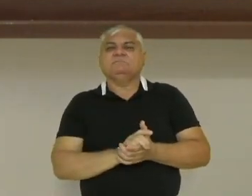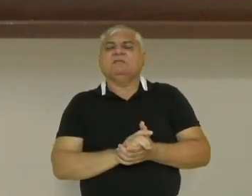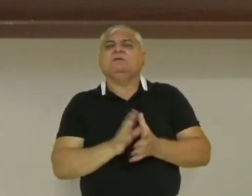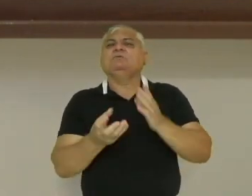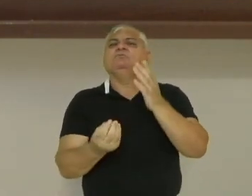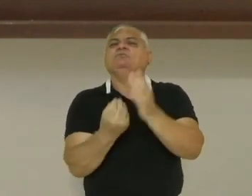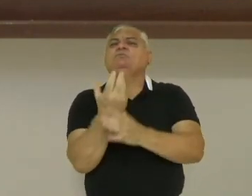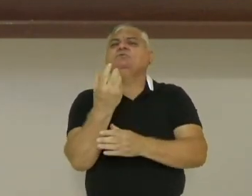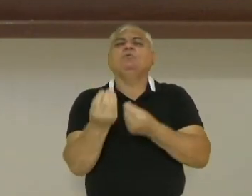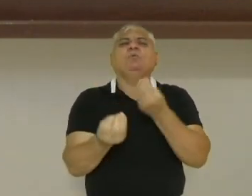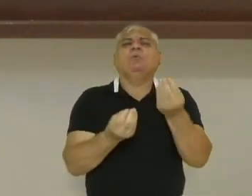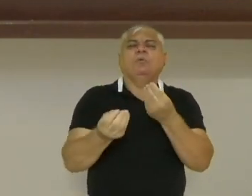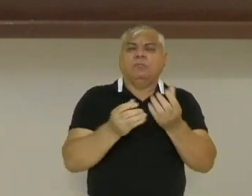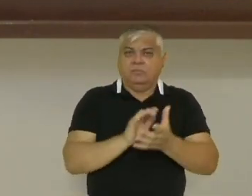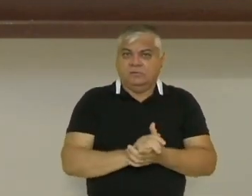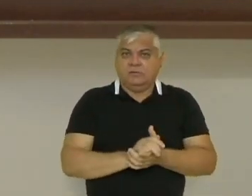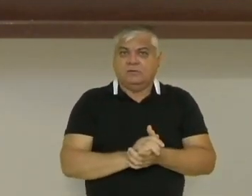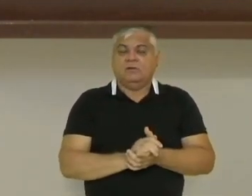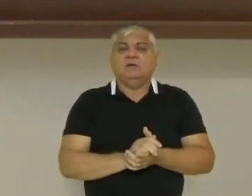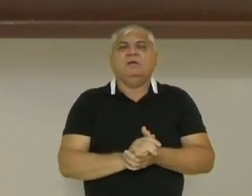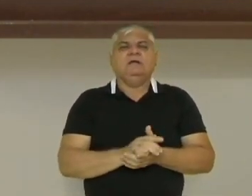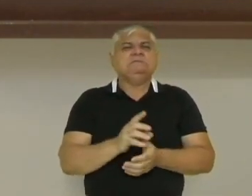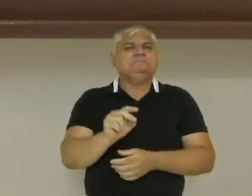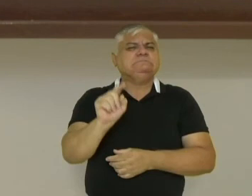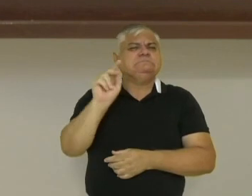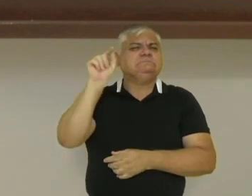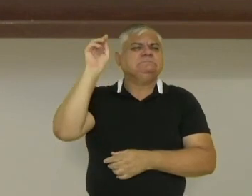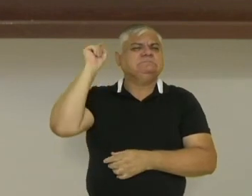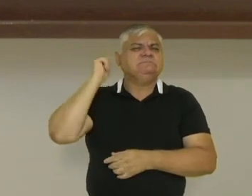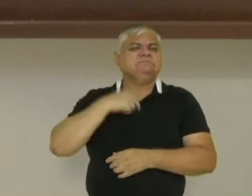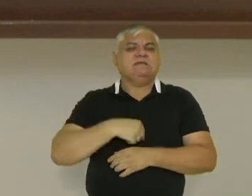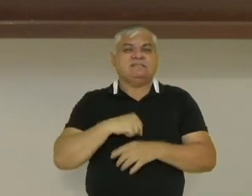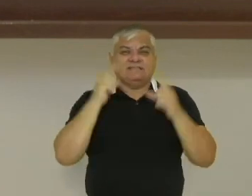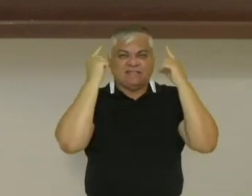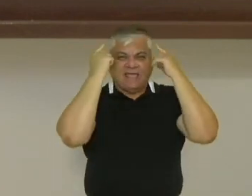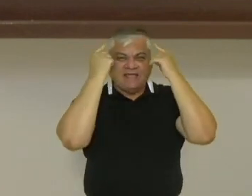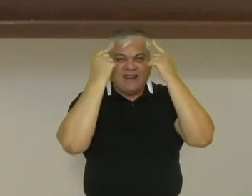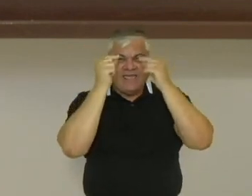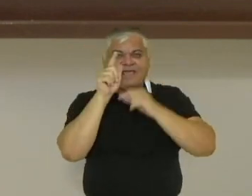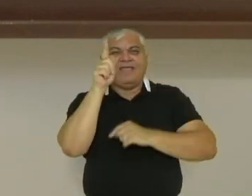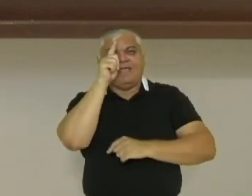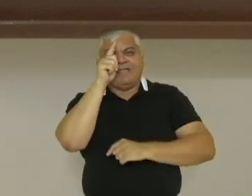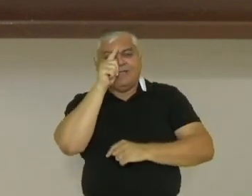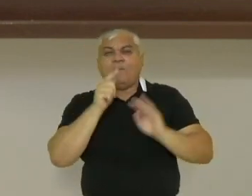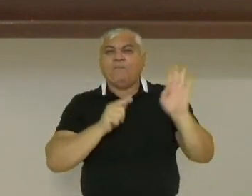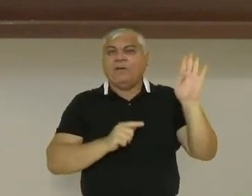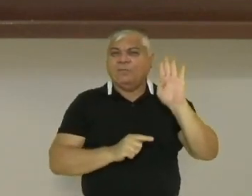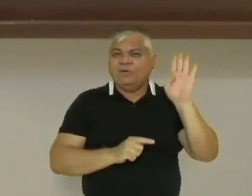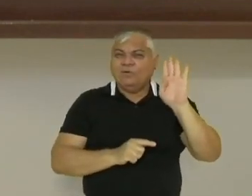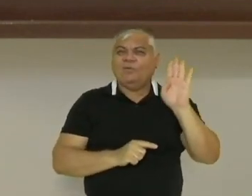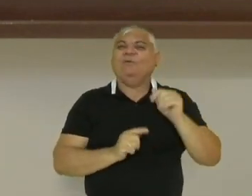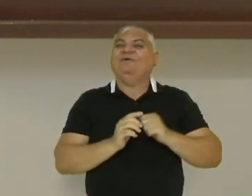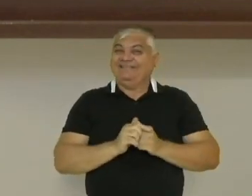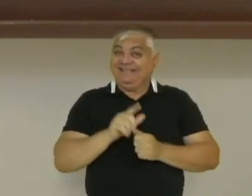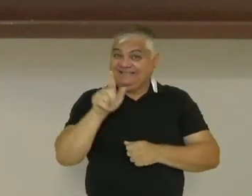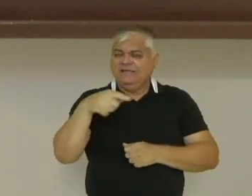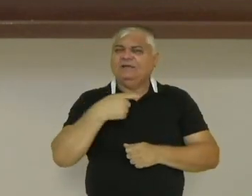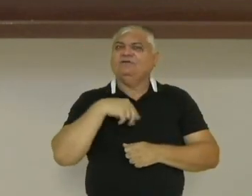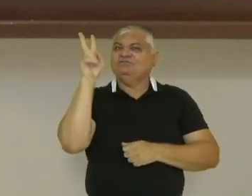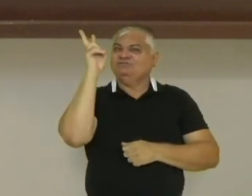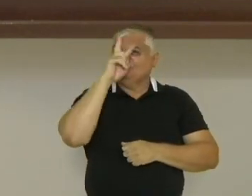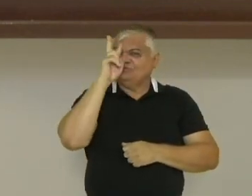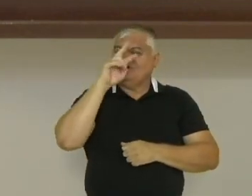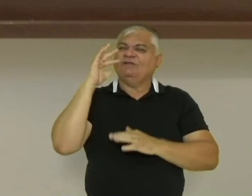surgiu? Como que ela surgiu lá? Lá na Grécia, né, na Babilônia. Então, a gente fez um pouquinho de